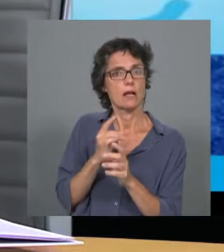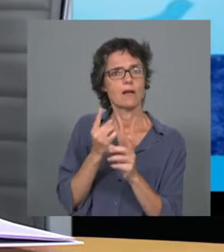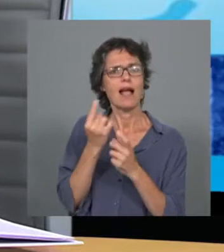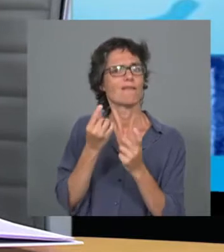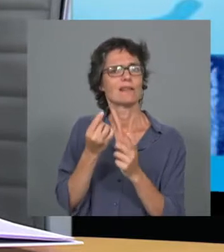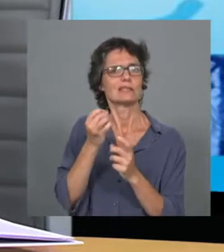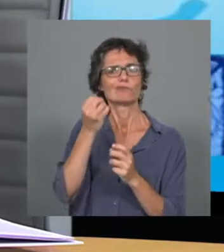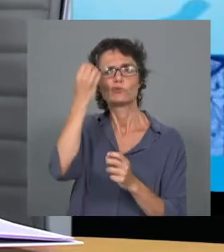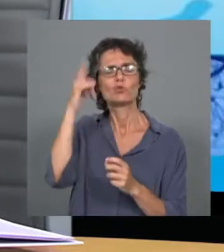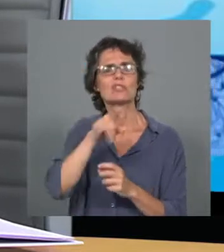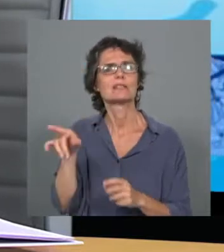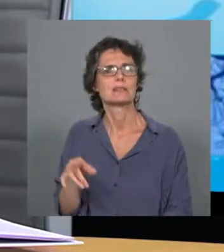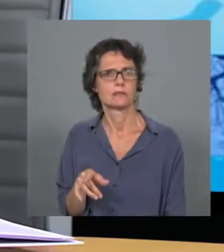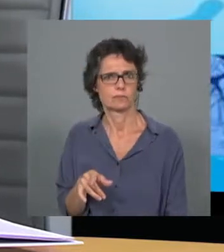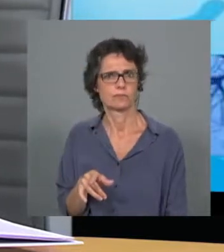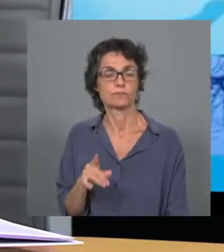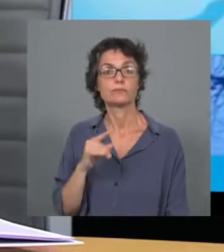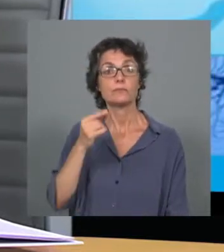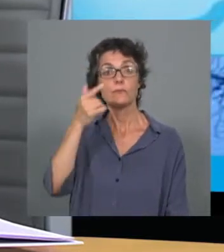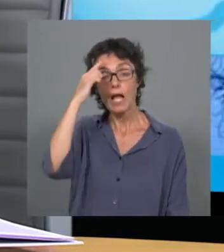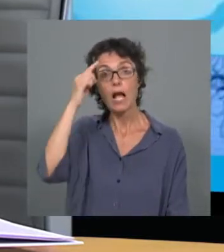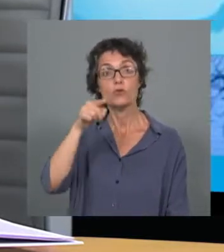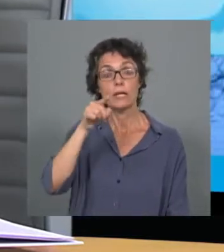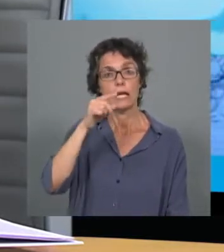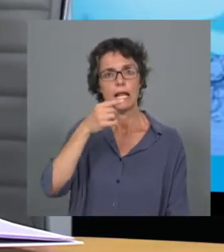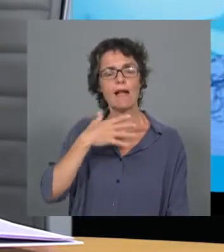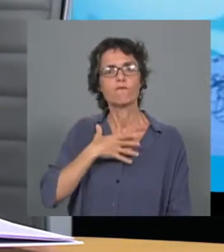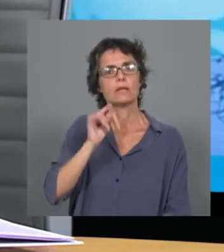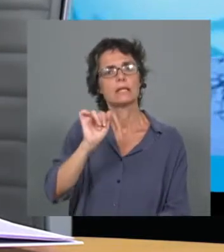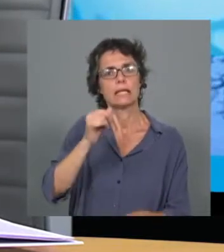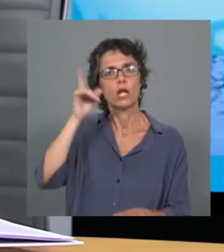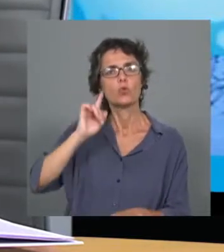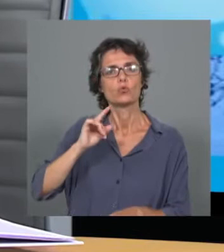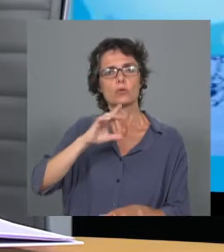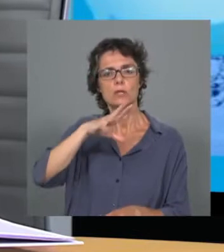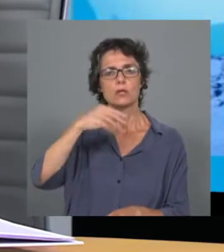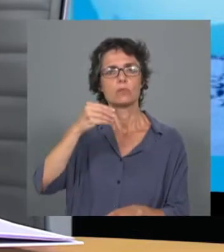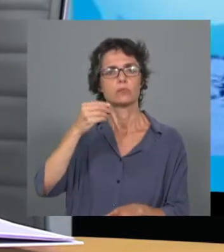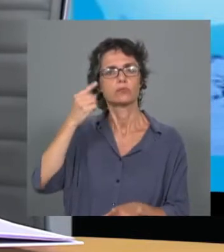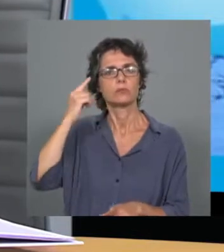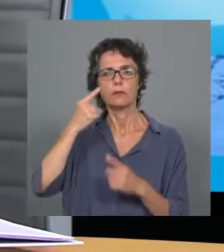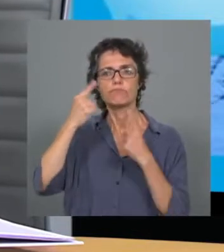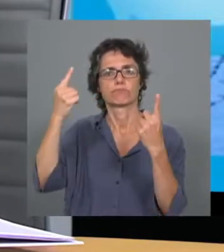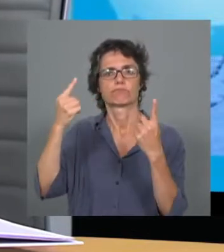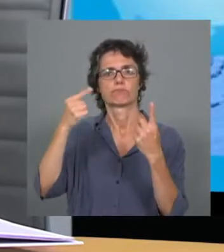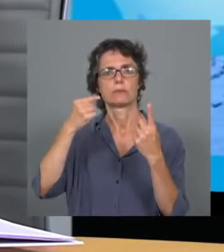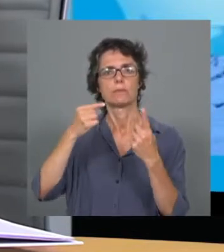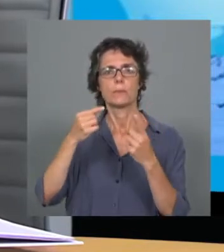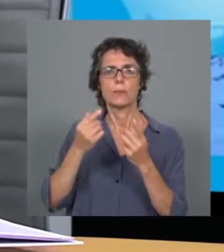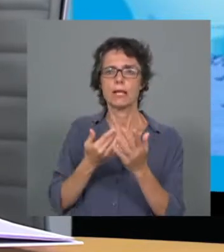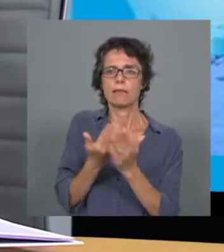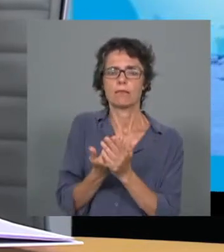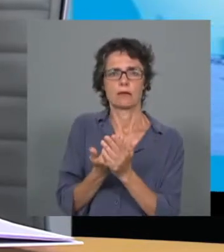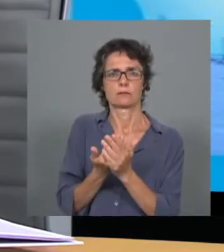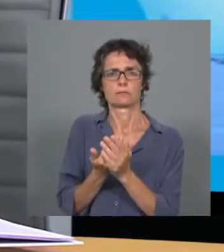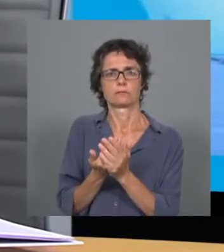que a instituição deste dia é precisamente um corolário deste caminho que já vem sido traçado há muito tempo e que permite